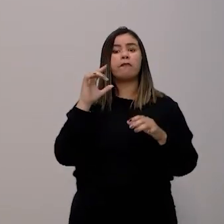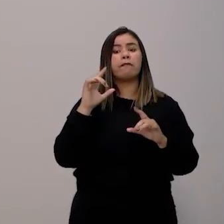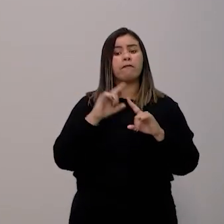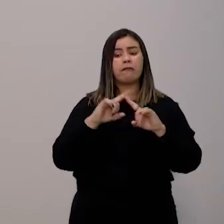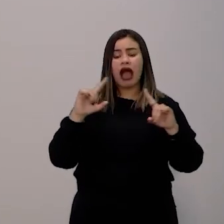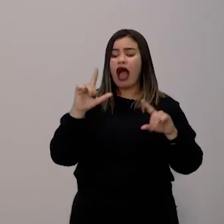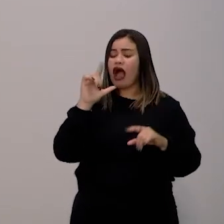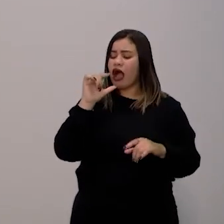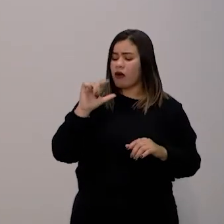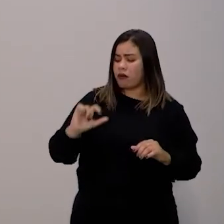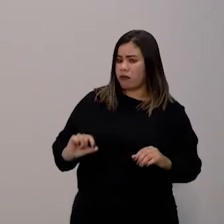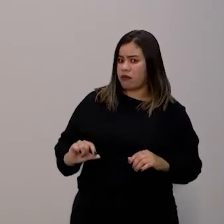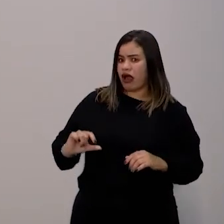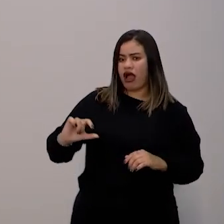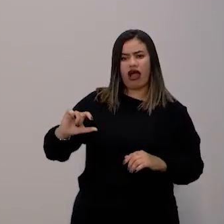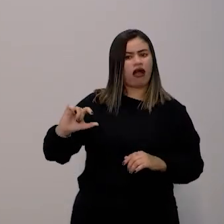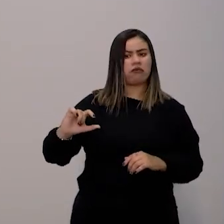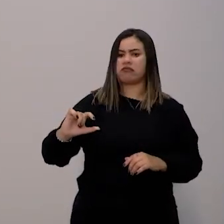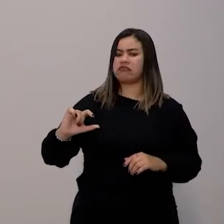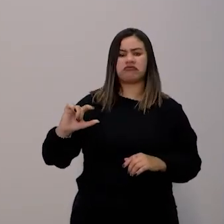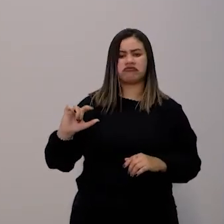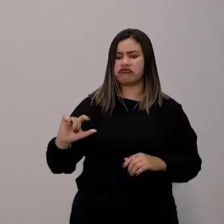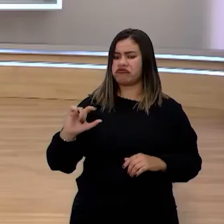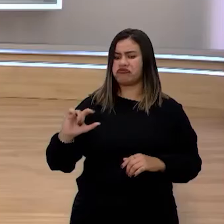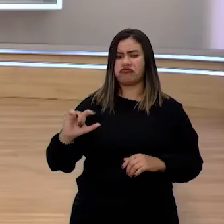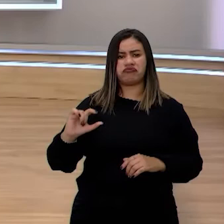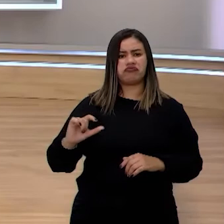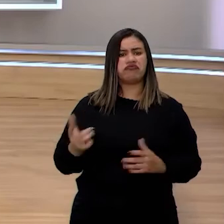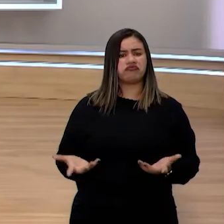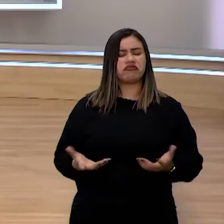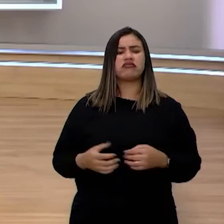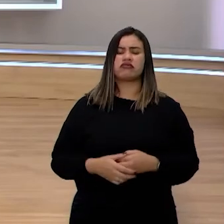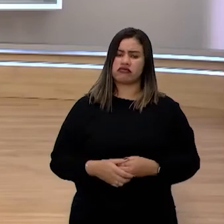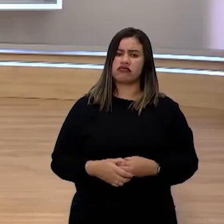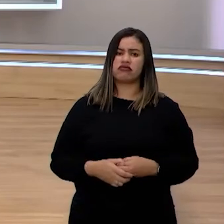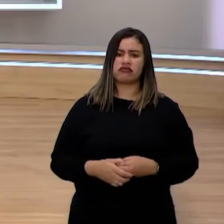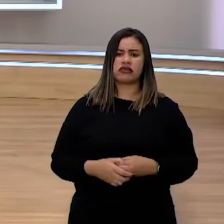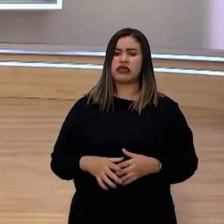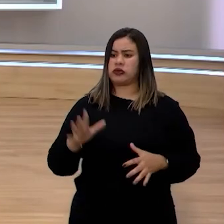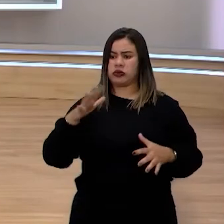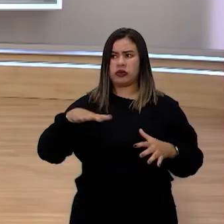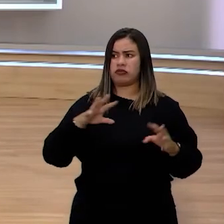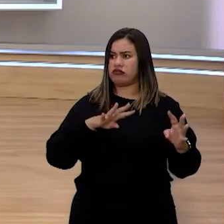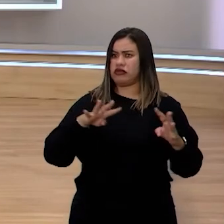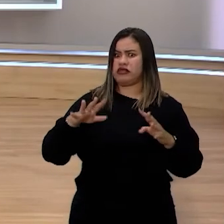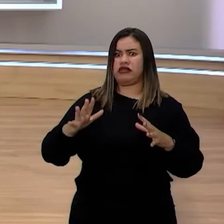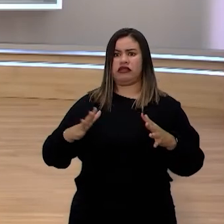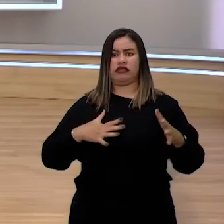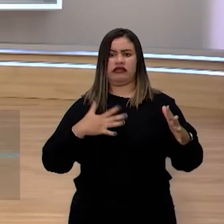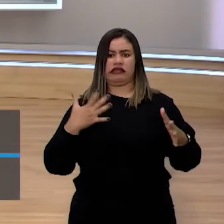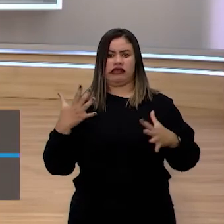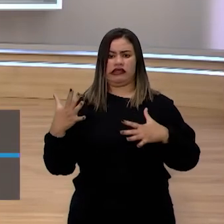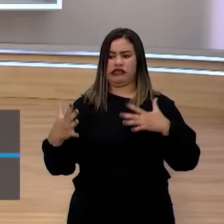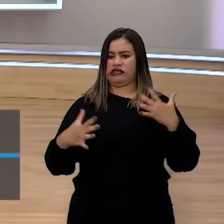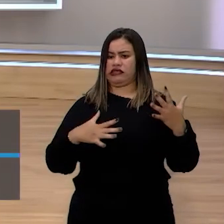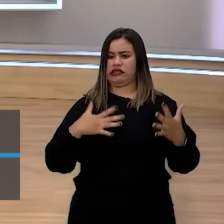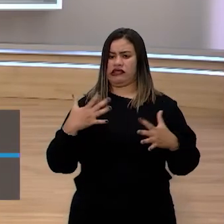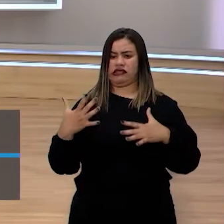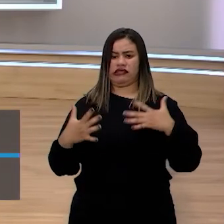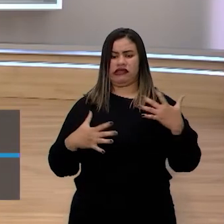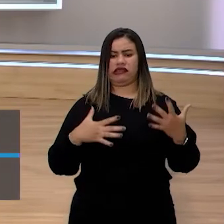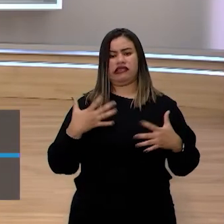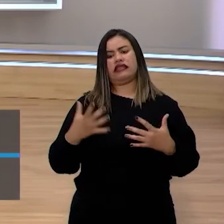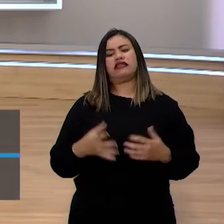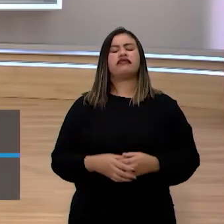o nível de água do reservatório é baixíssimo, né? Exatamente. Está assustando realmente a comunidade científica,